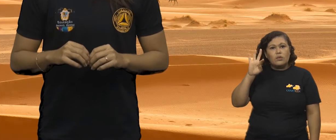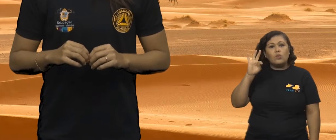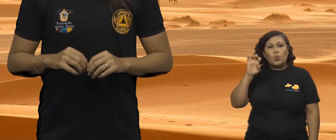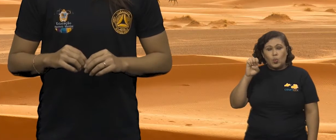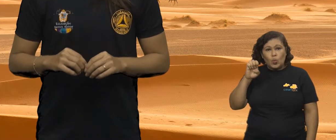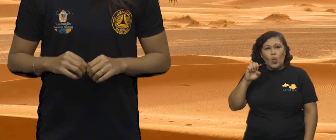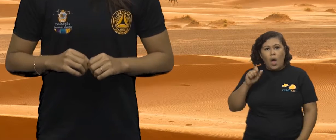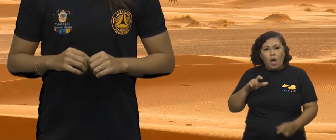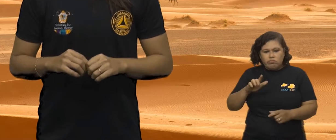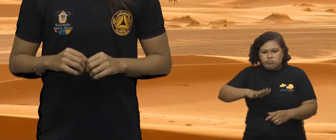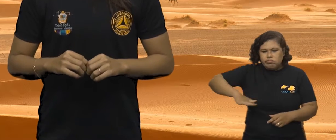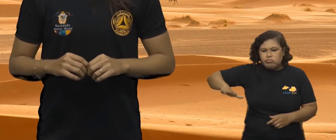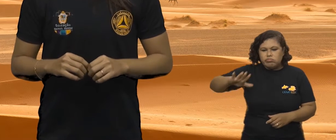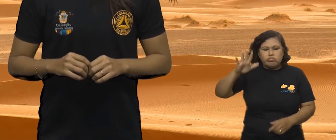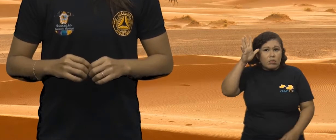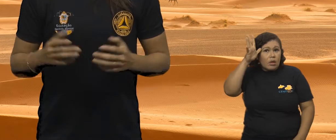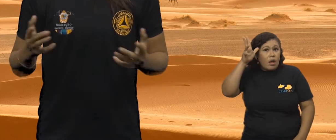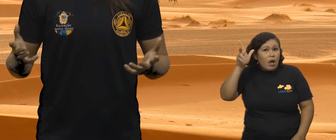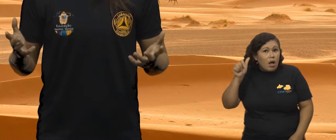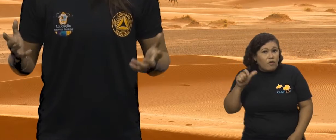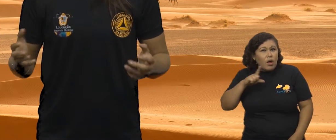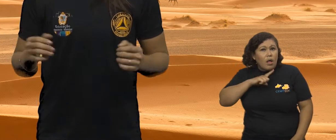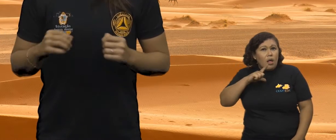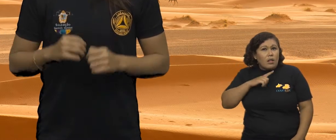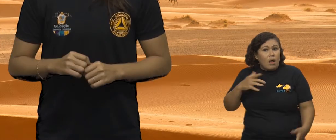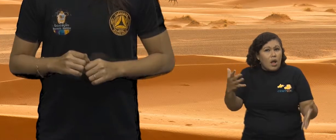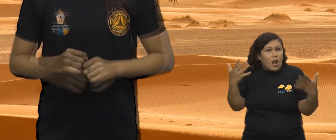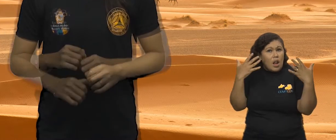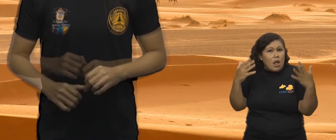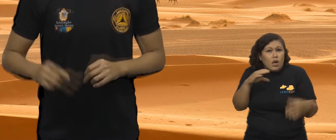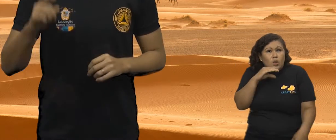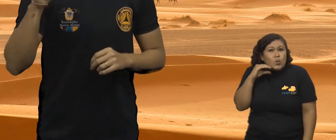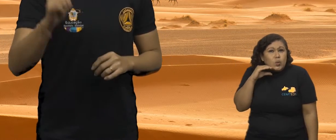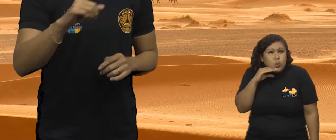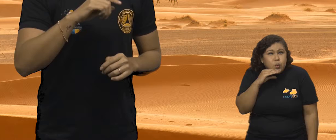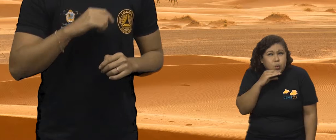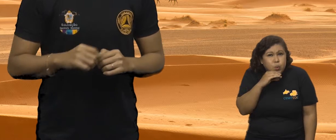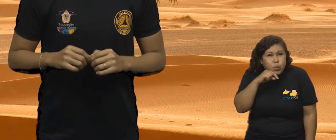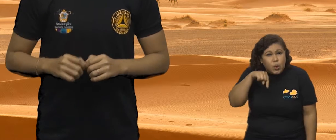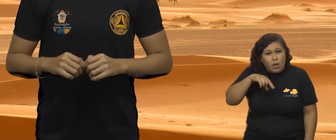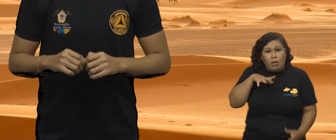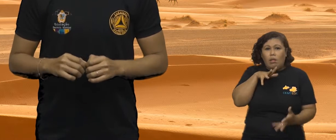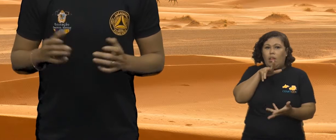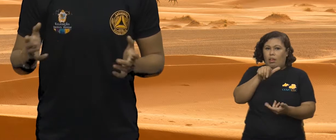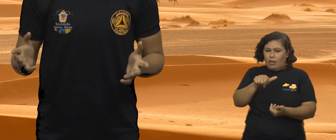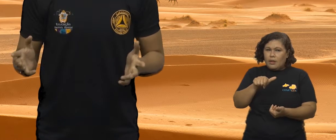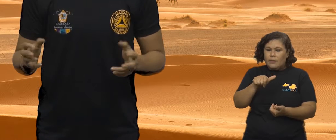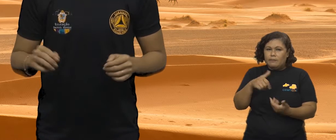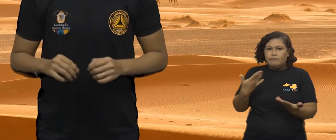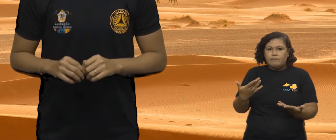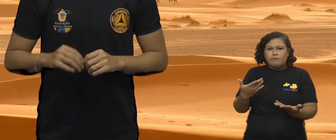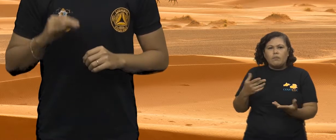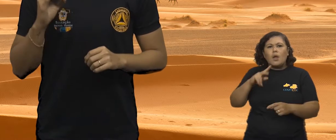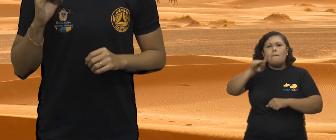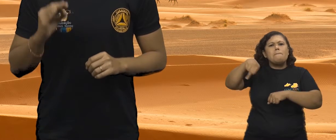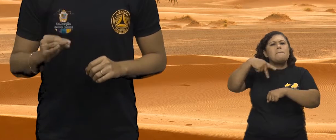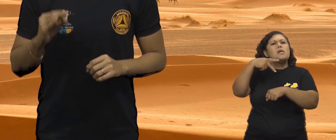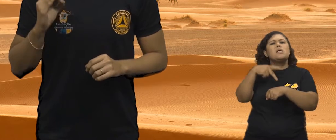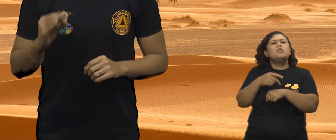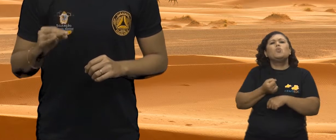e é conhecido por possuir um dos climas mais quentes da Terra. E a nossa última curiosidade, países.